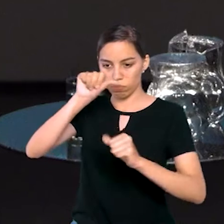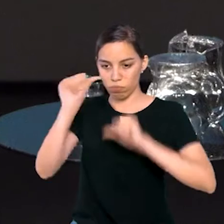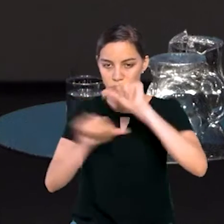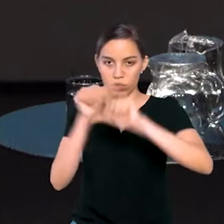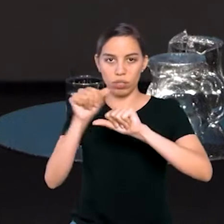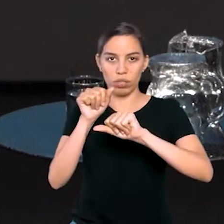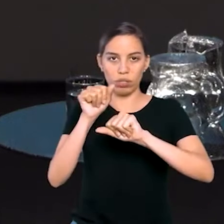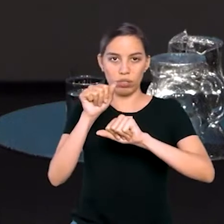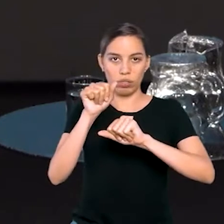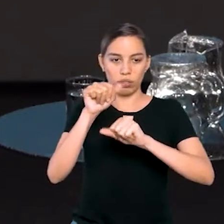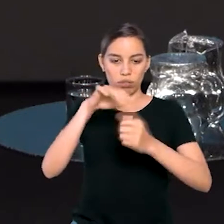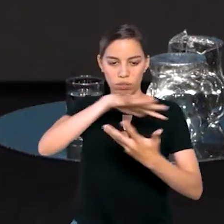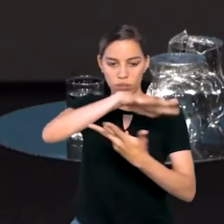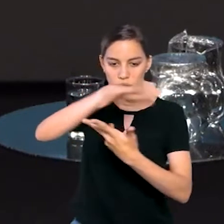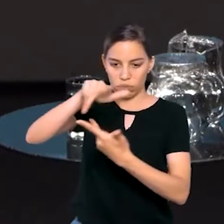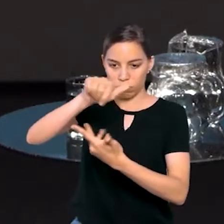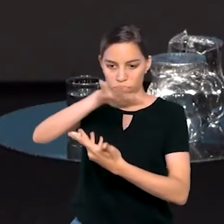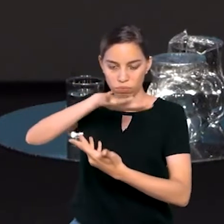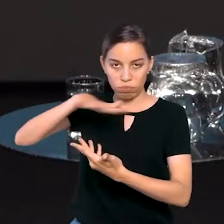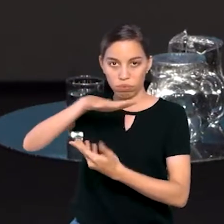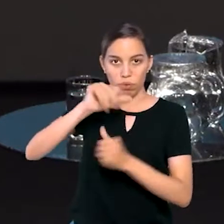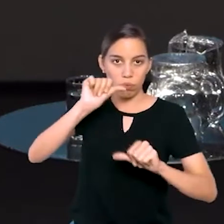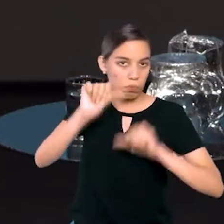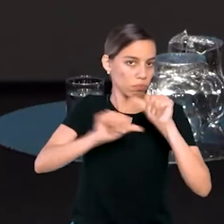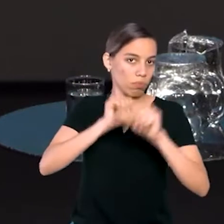inteiro. Um mundo